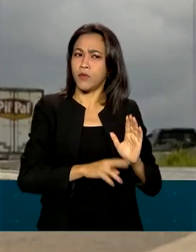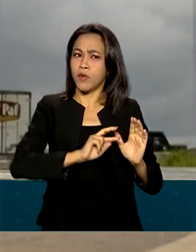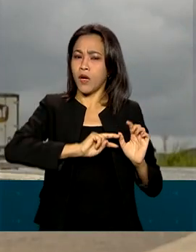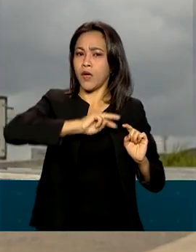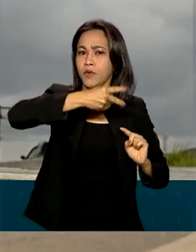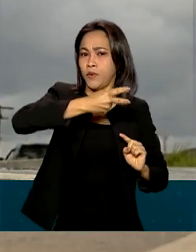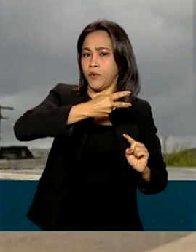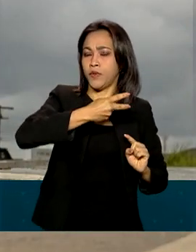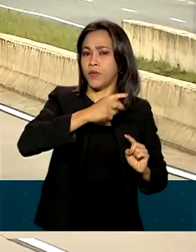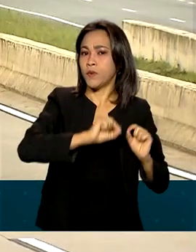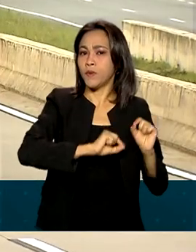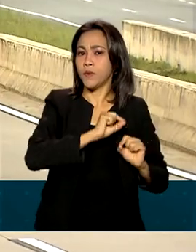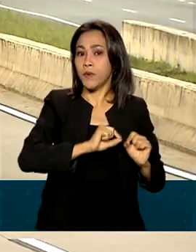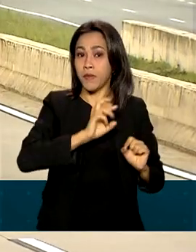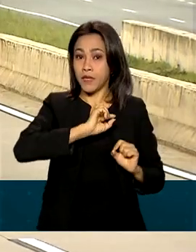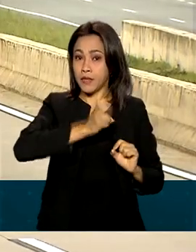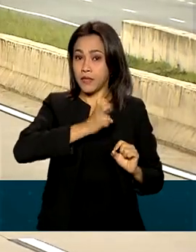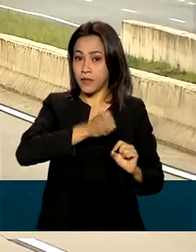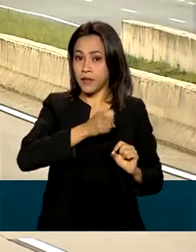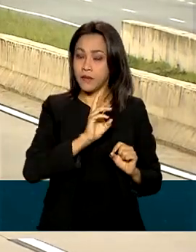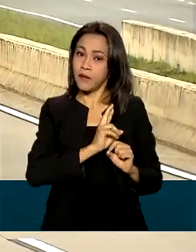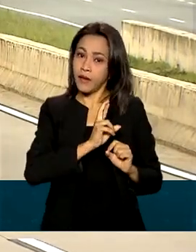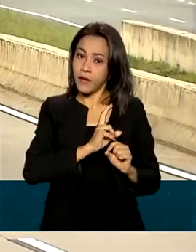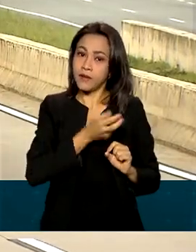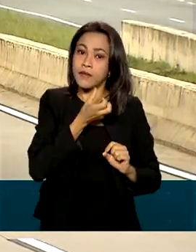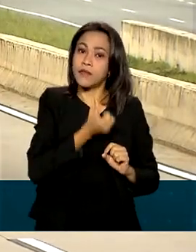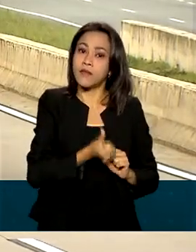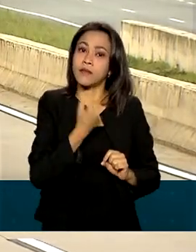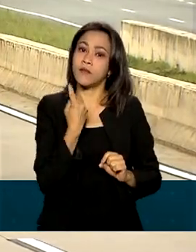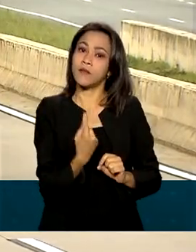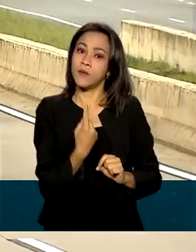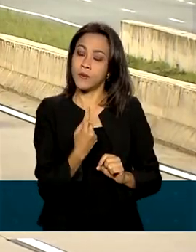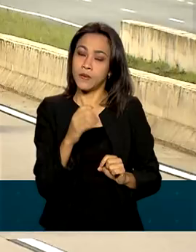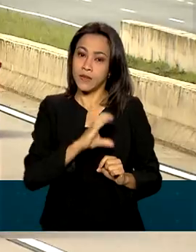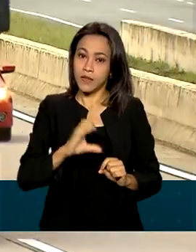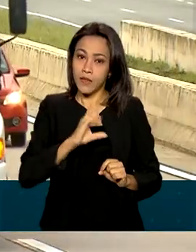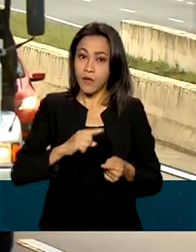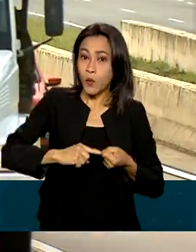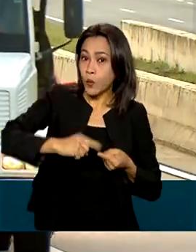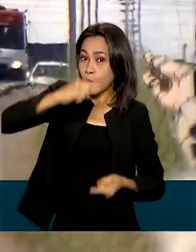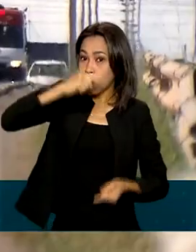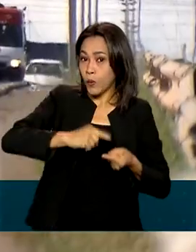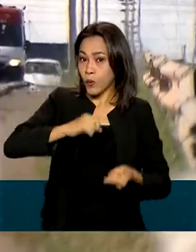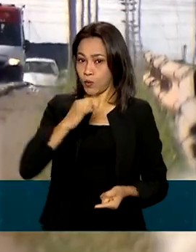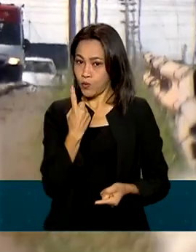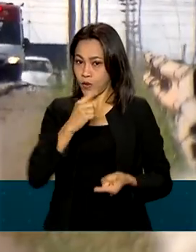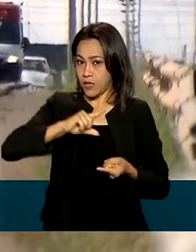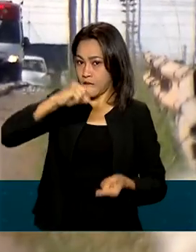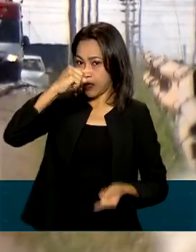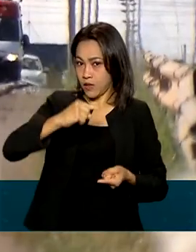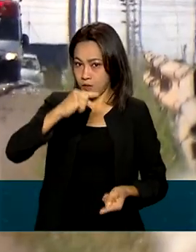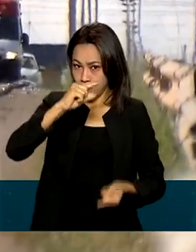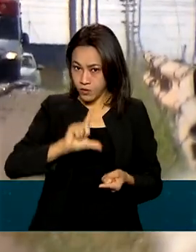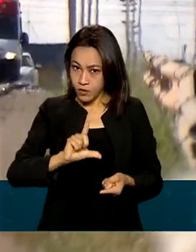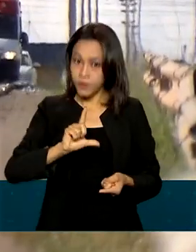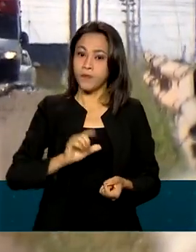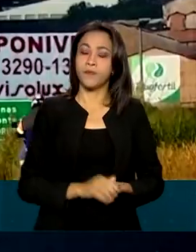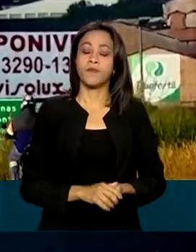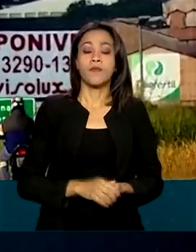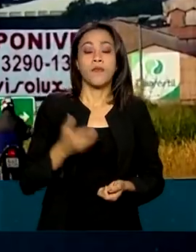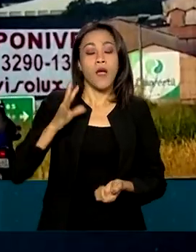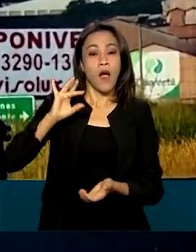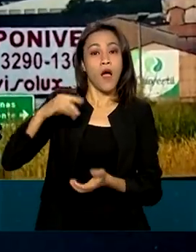foi quando ele passou para cinco reais e sessenta e um centavos o litro segundo a nota oficial da